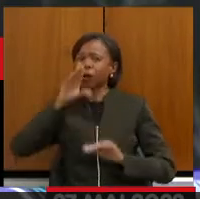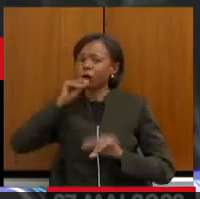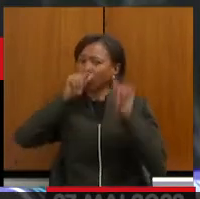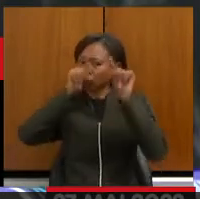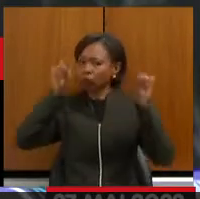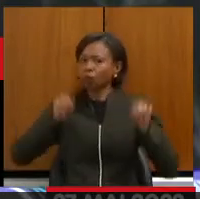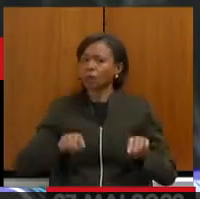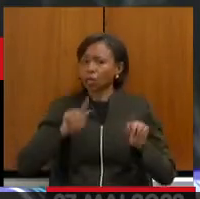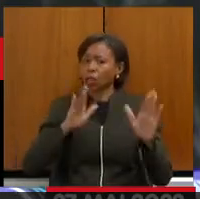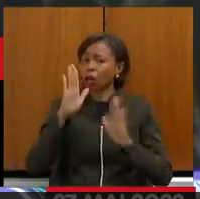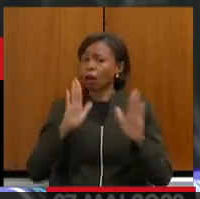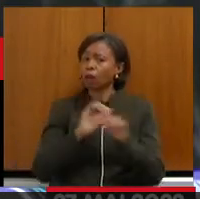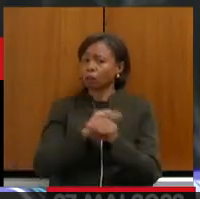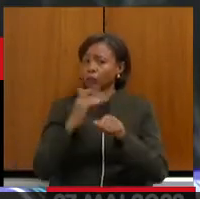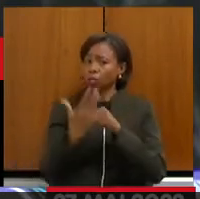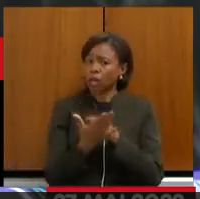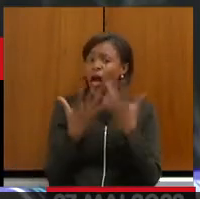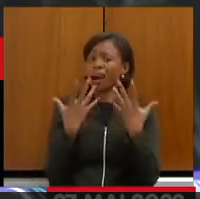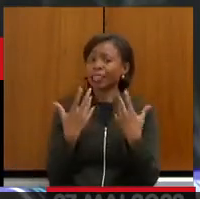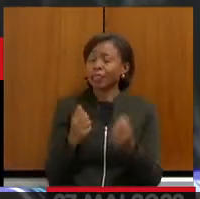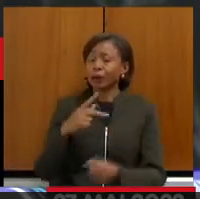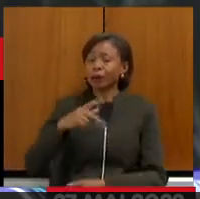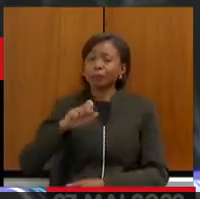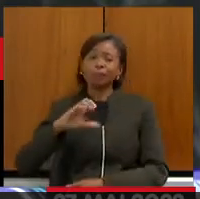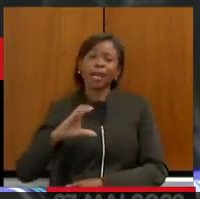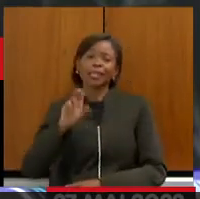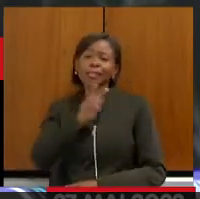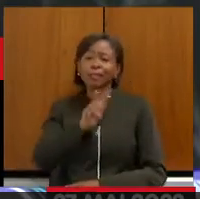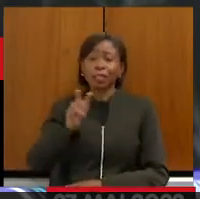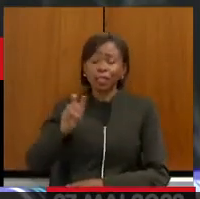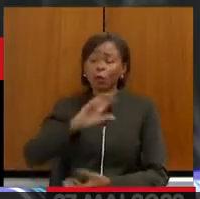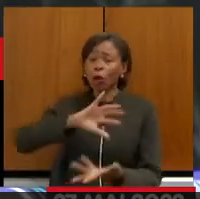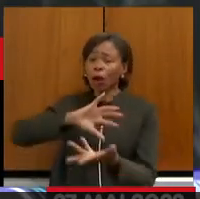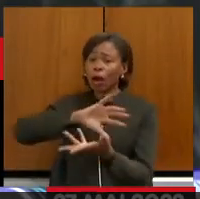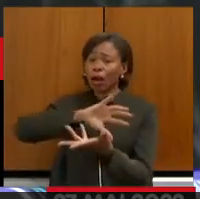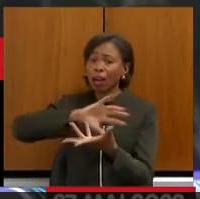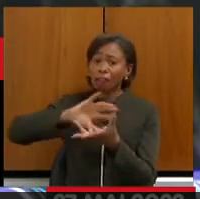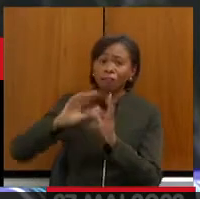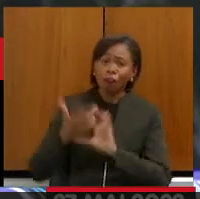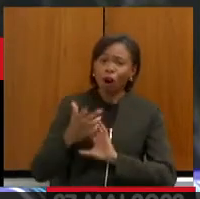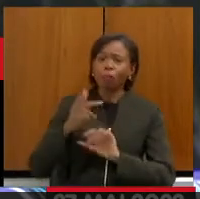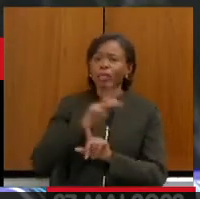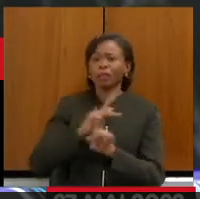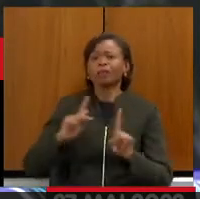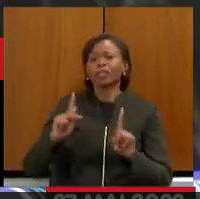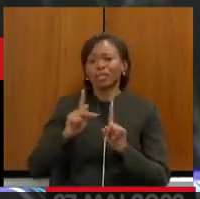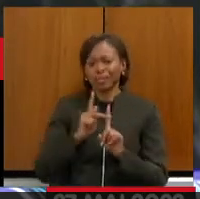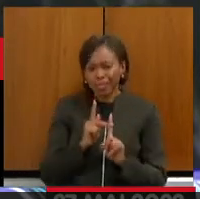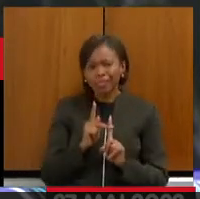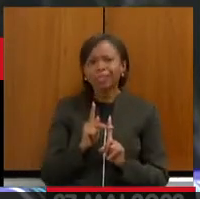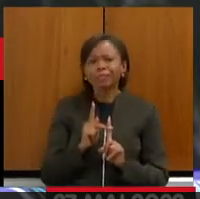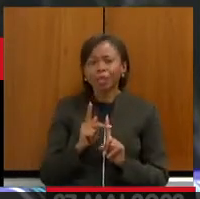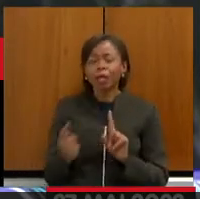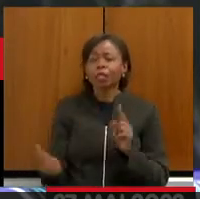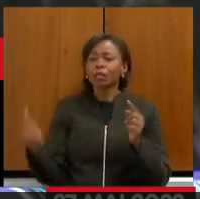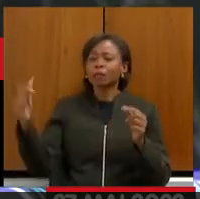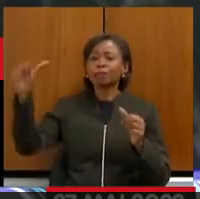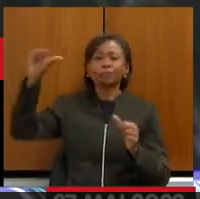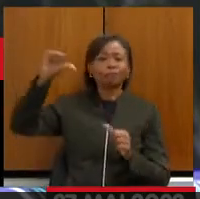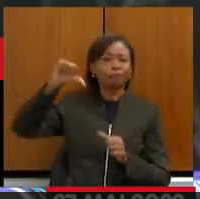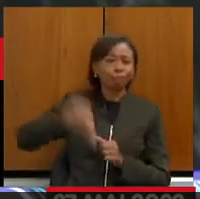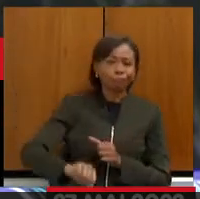contexto de pandemia encabeçou aprovação da PEC 55 Qual a reforma da Previdência que retrocede profundamente em direitos